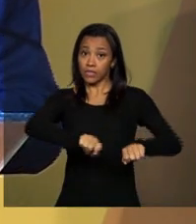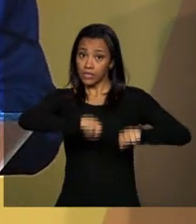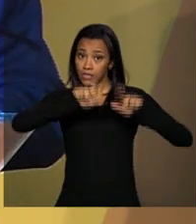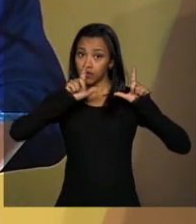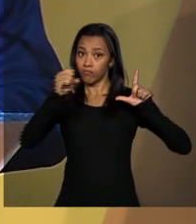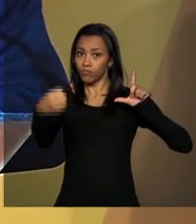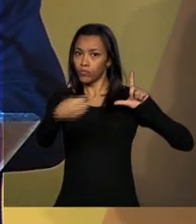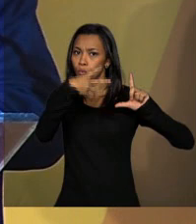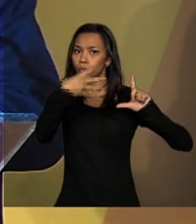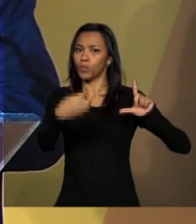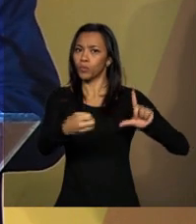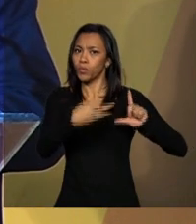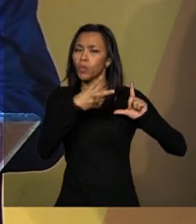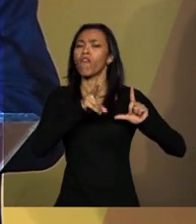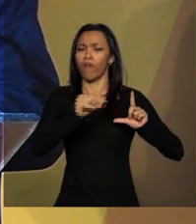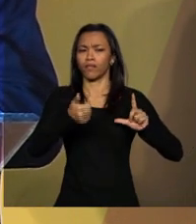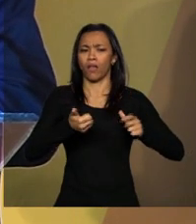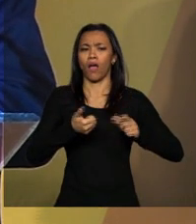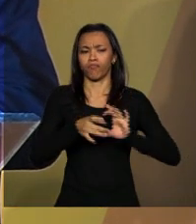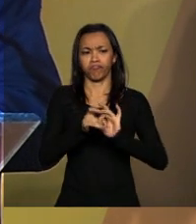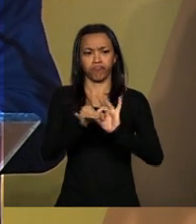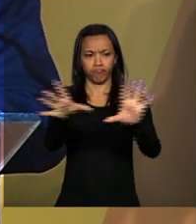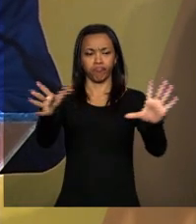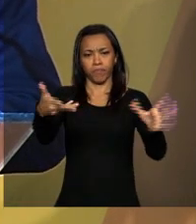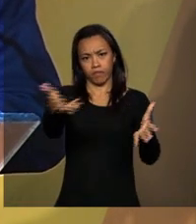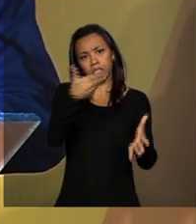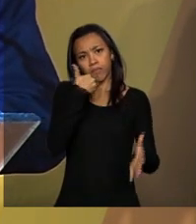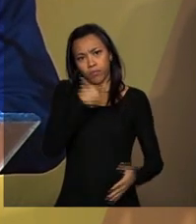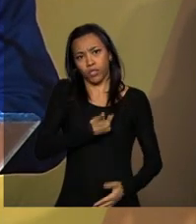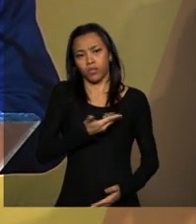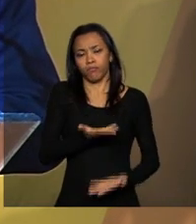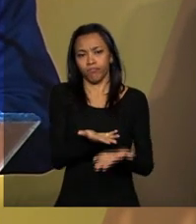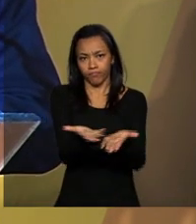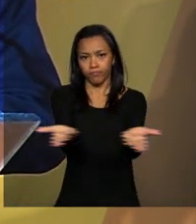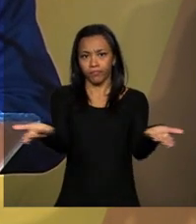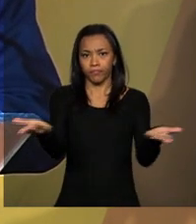todos vocês o nosso desafio é orquestrar